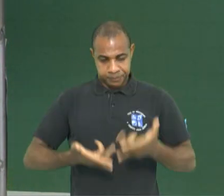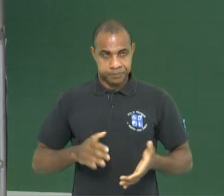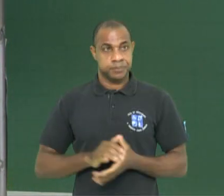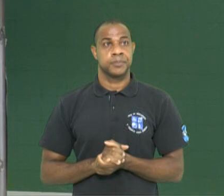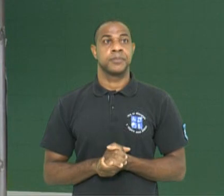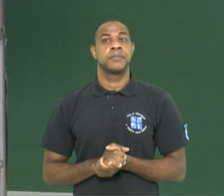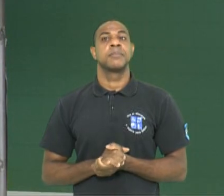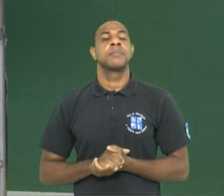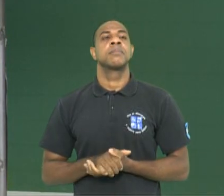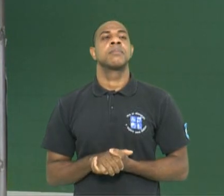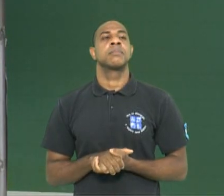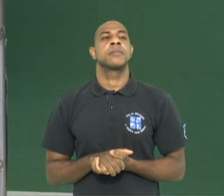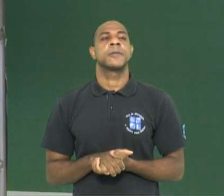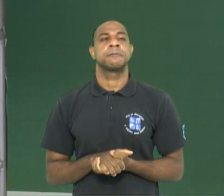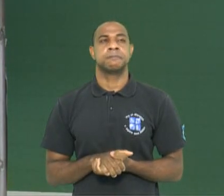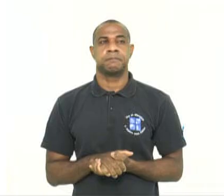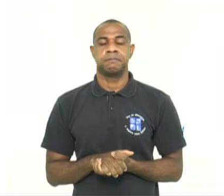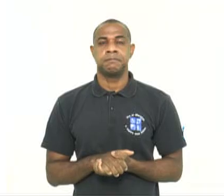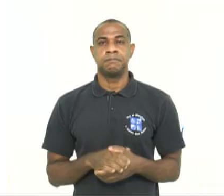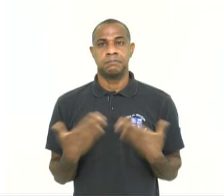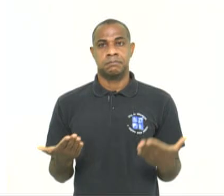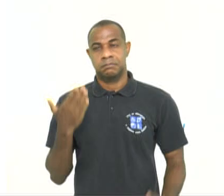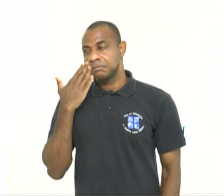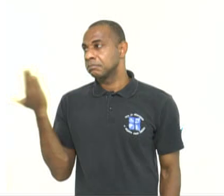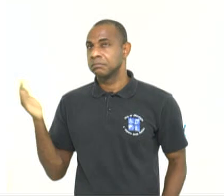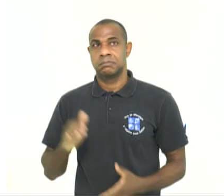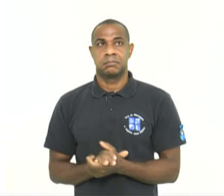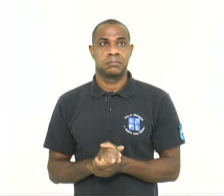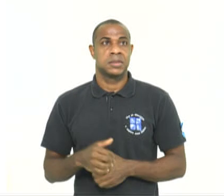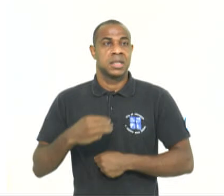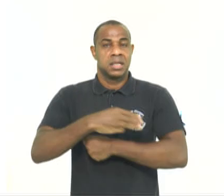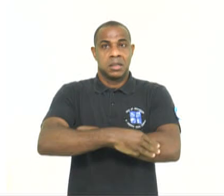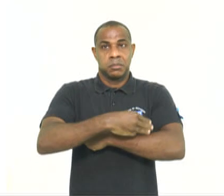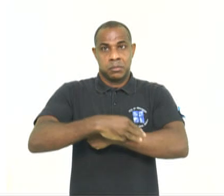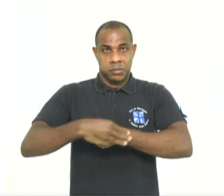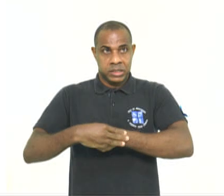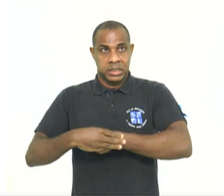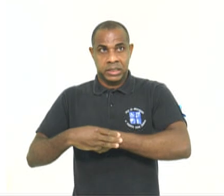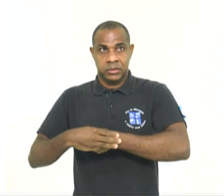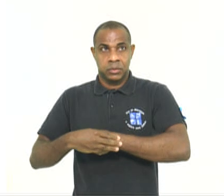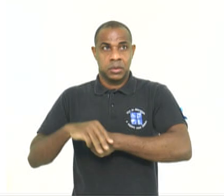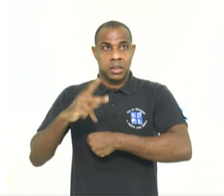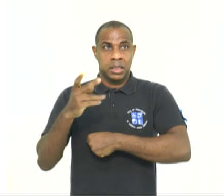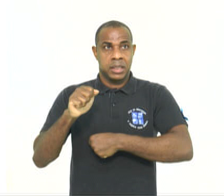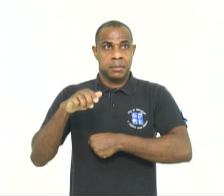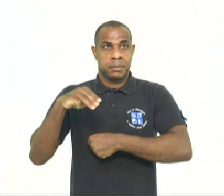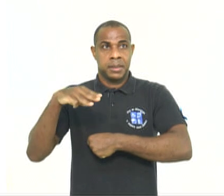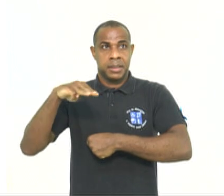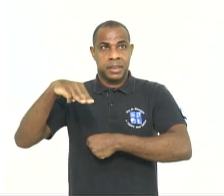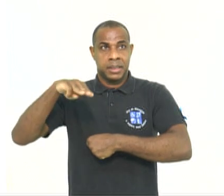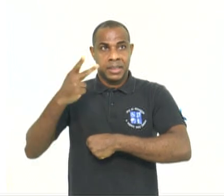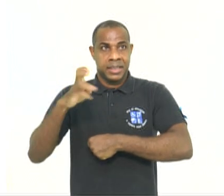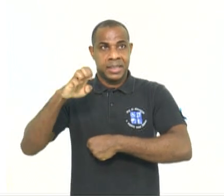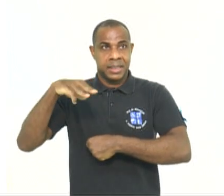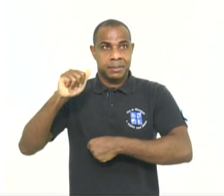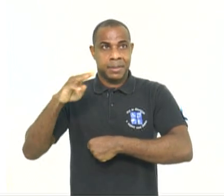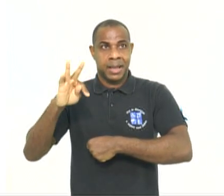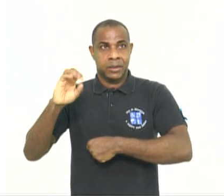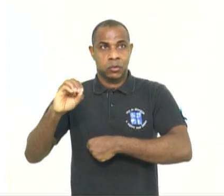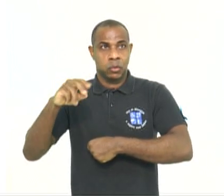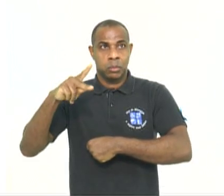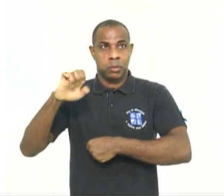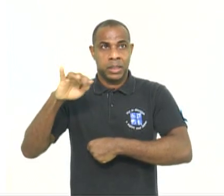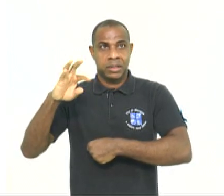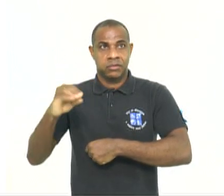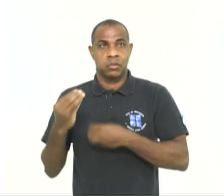tínhamos estudado em aulas anteriores. O tecido hematopoético, presente na medula óssea e responsável por